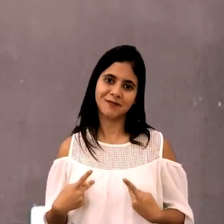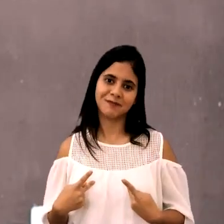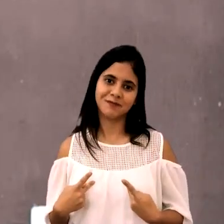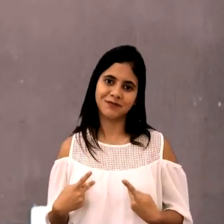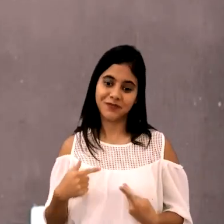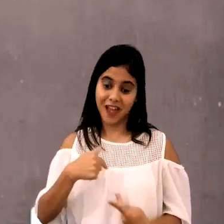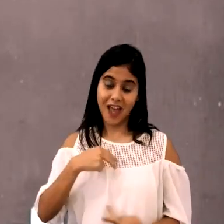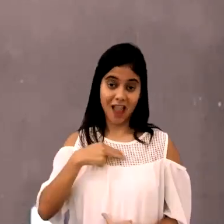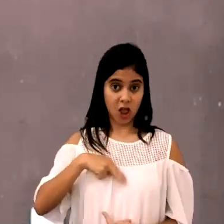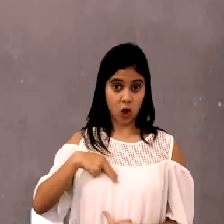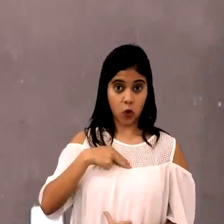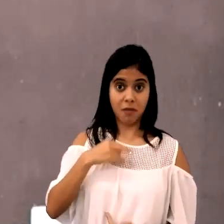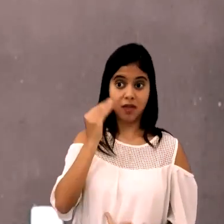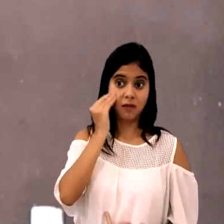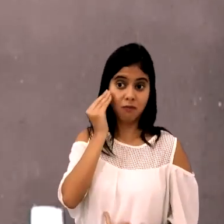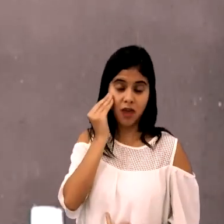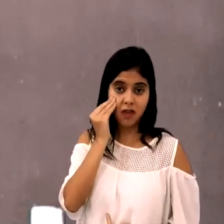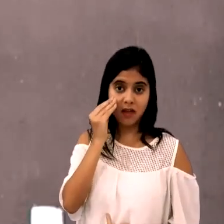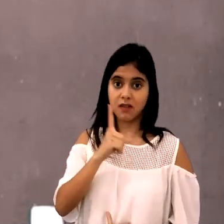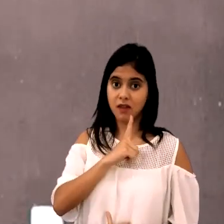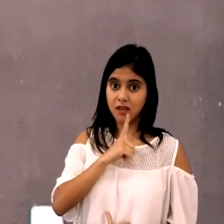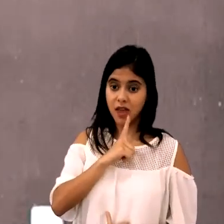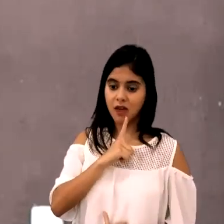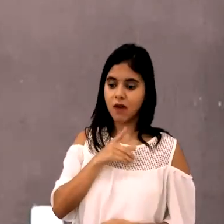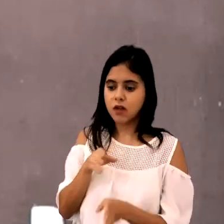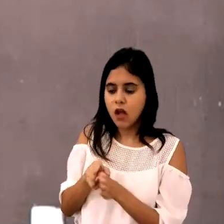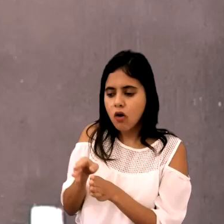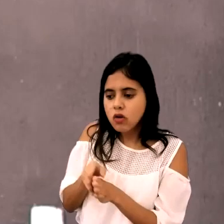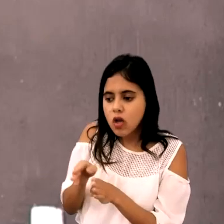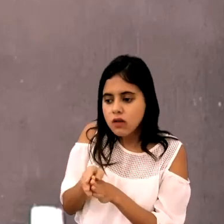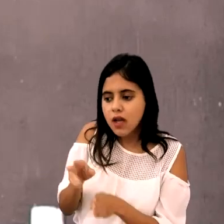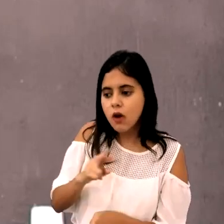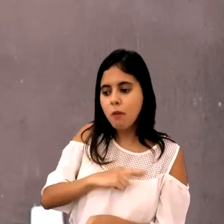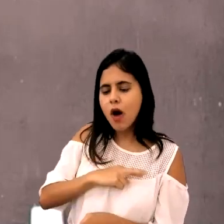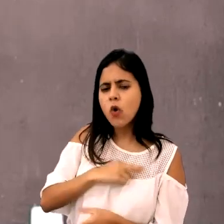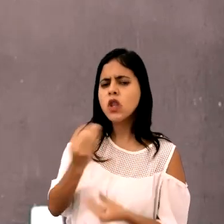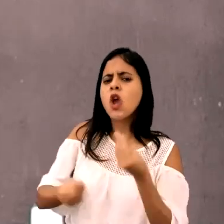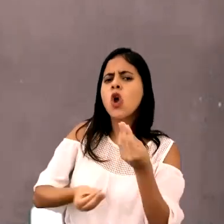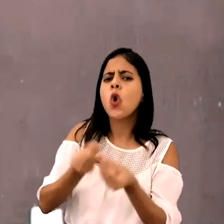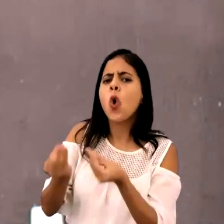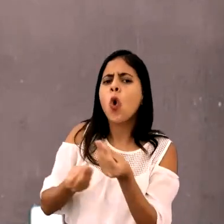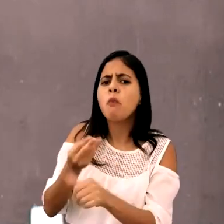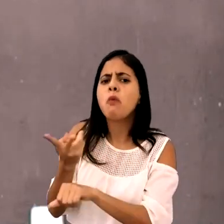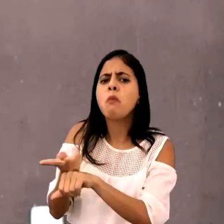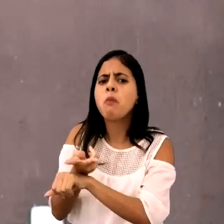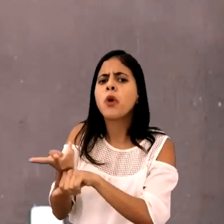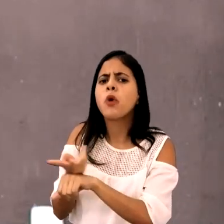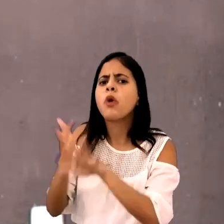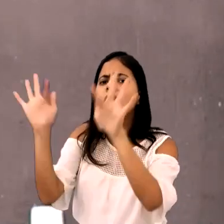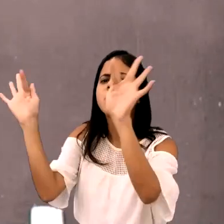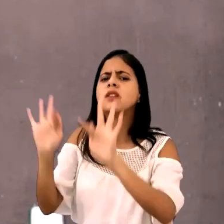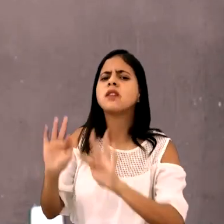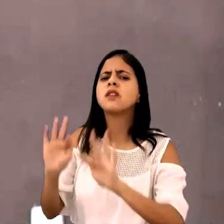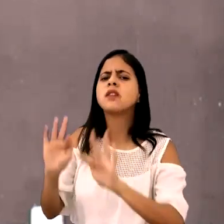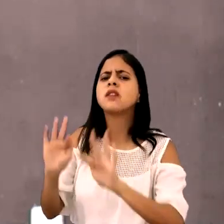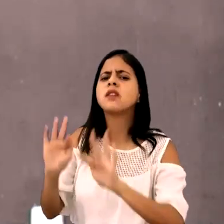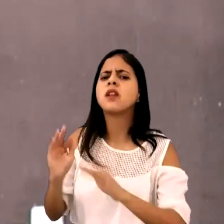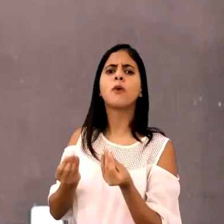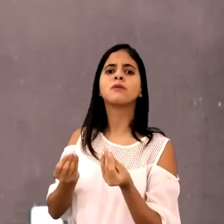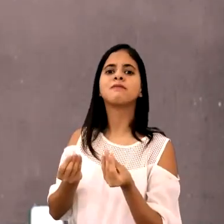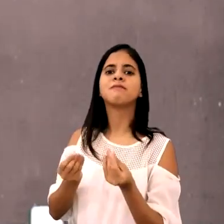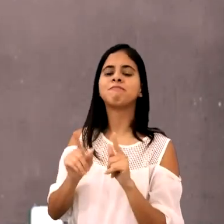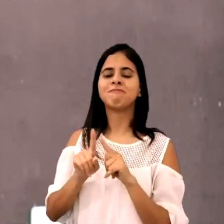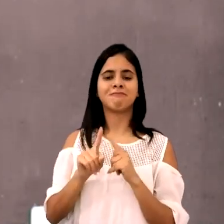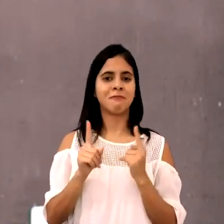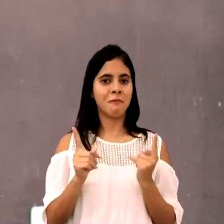mais experiente, o que é que ela vai fazer? Ela vai aconselhar a jovem Ruth como fazer para achar o caminho da felicidade. No entanto, ela